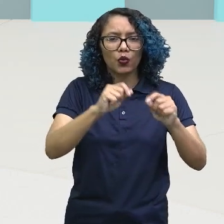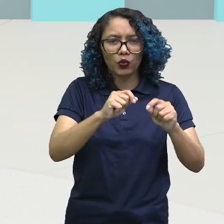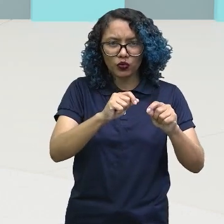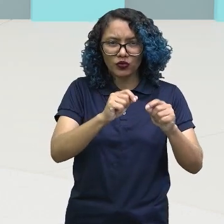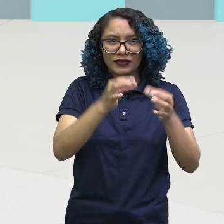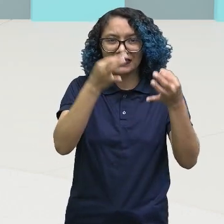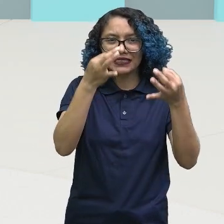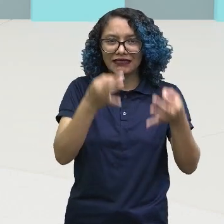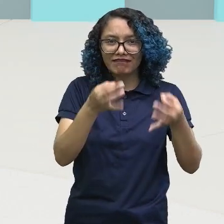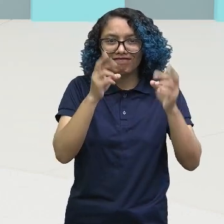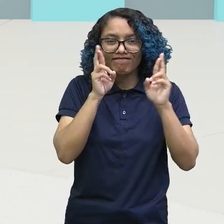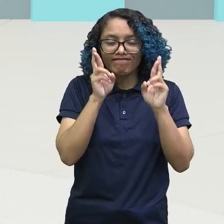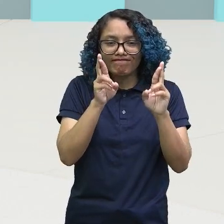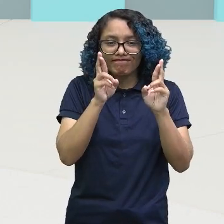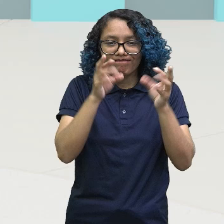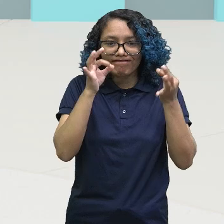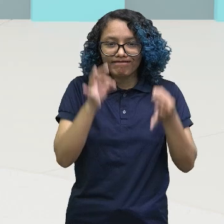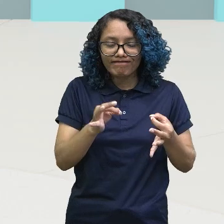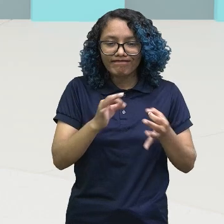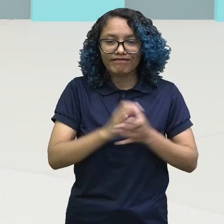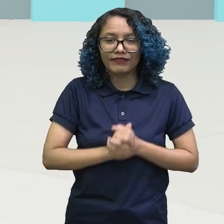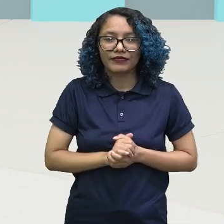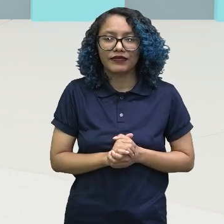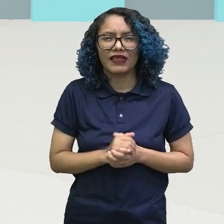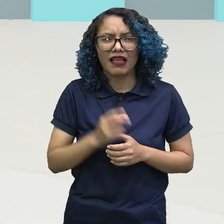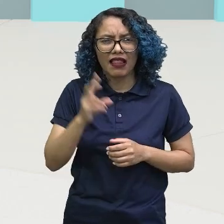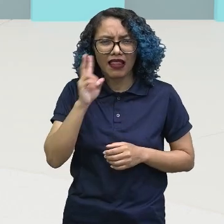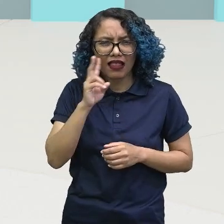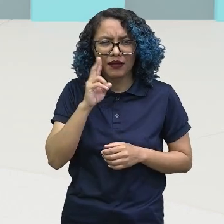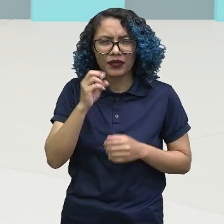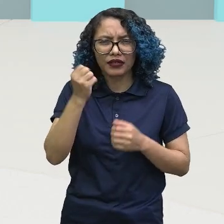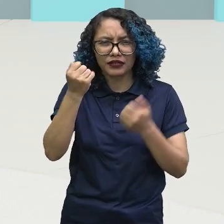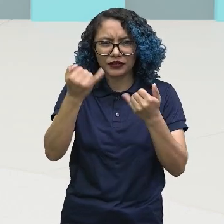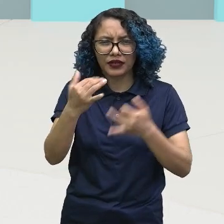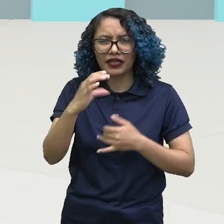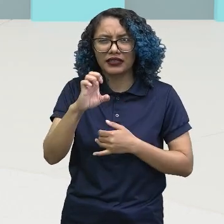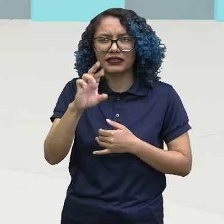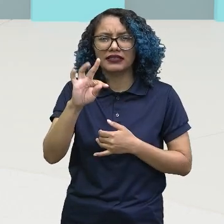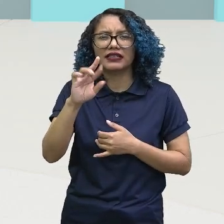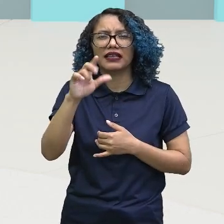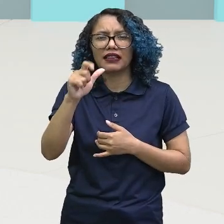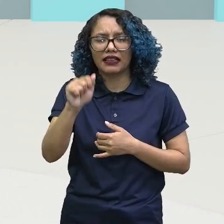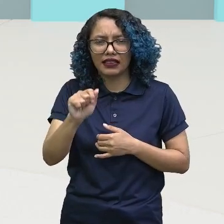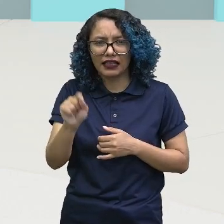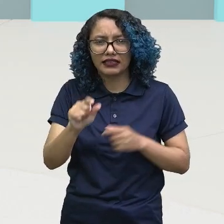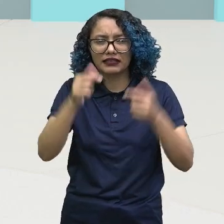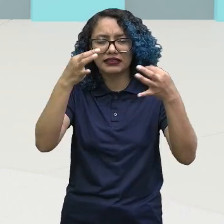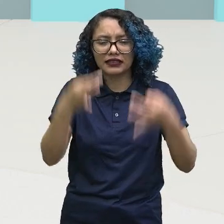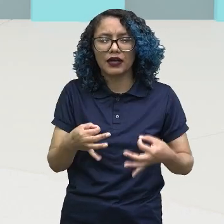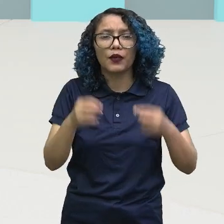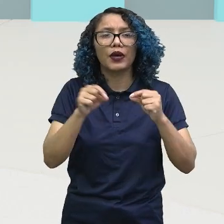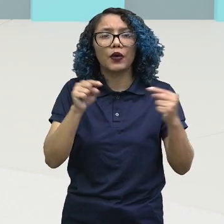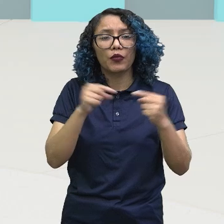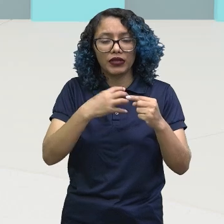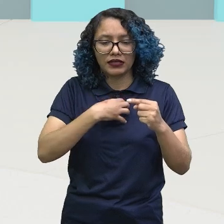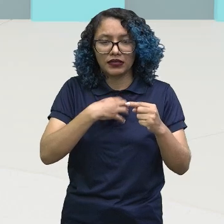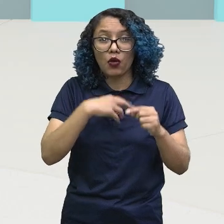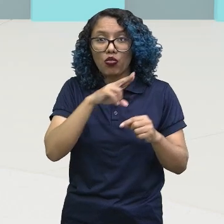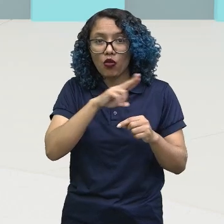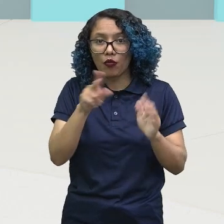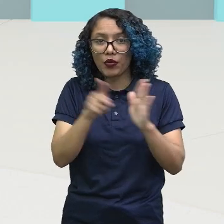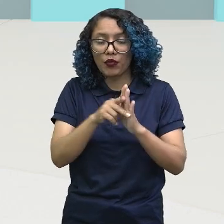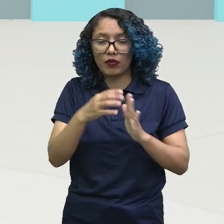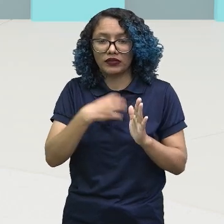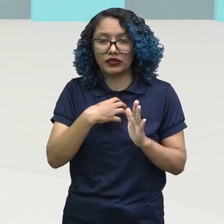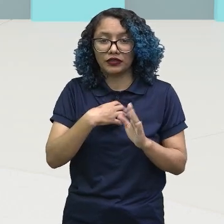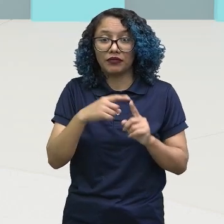eu, verbo ter, certeza. Lembra que eu falei? Certeza é o nome de um sentimento, mas quem tem certeza, se é